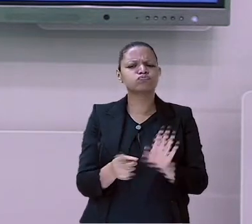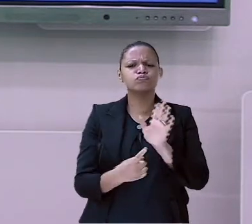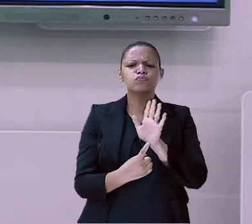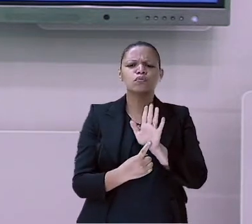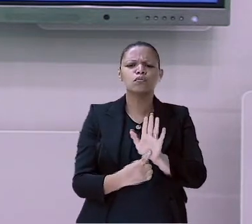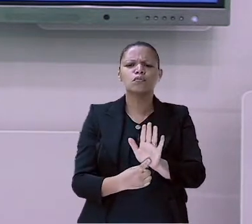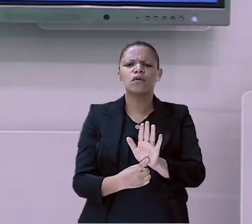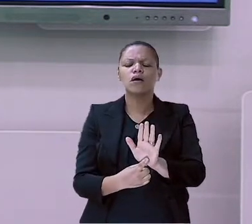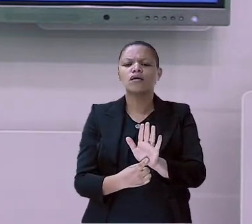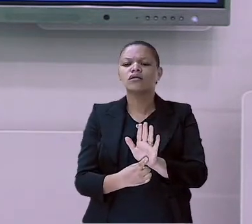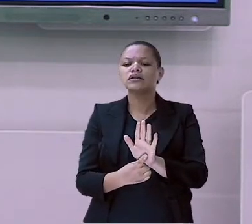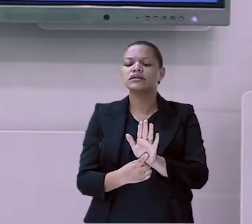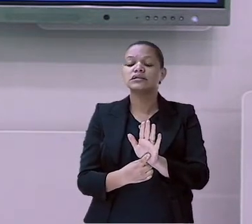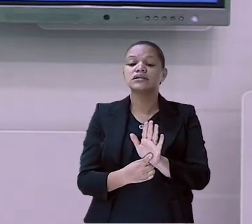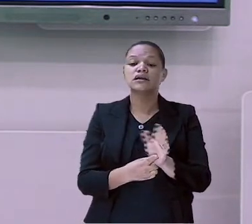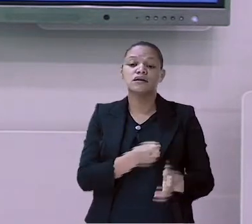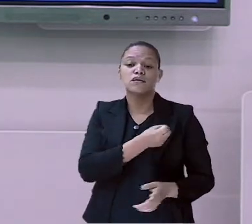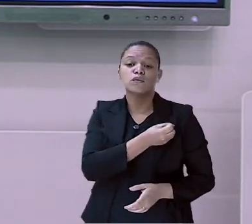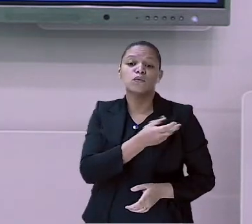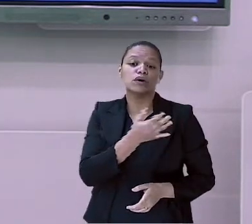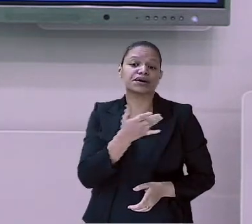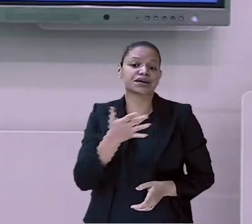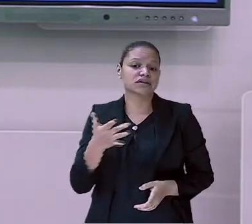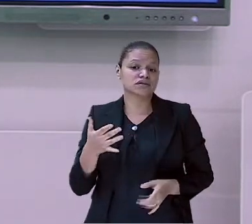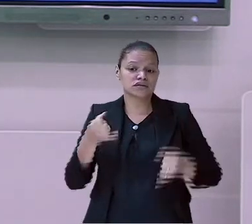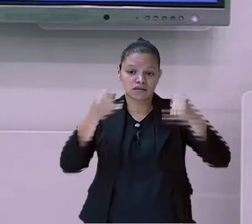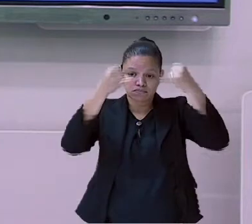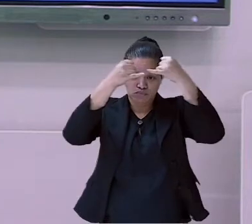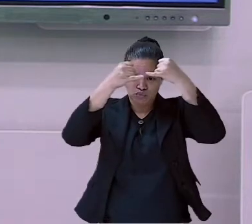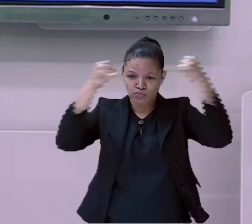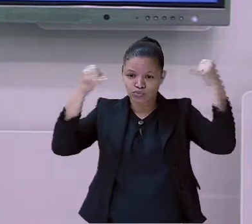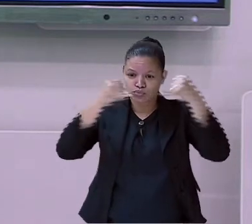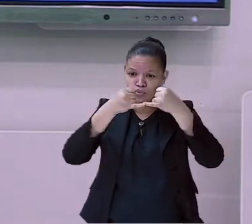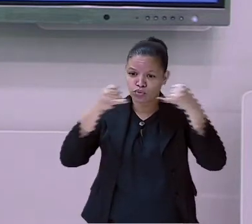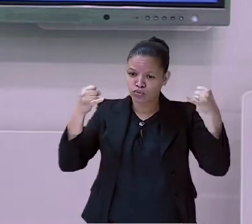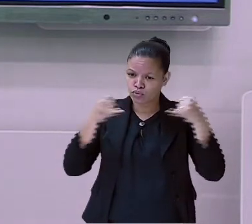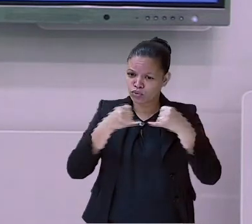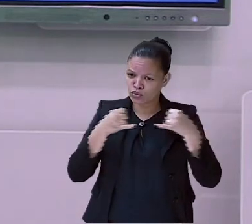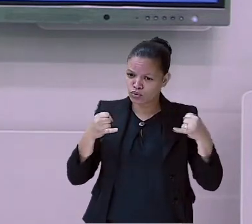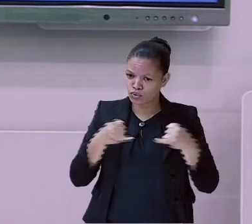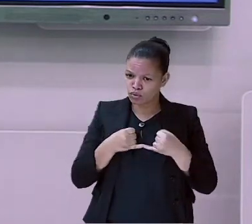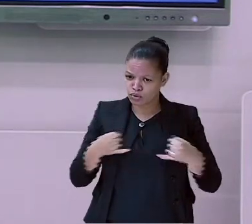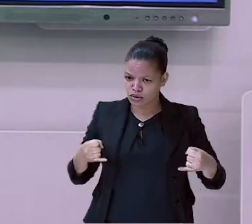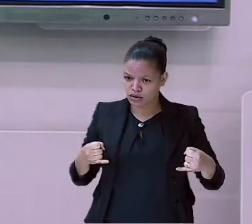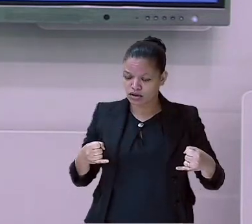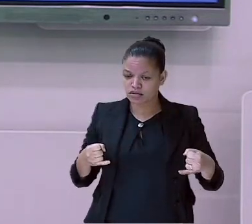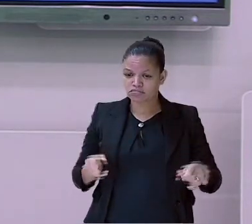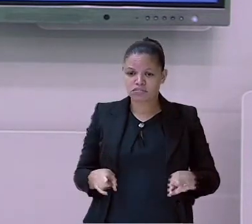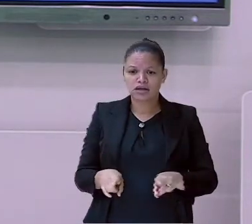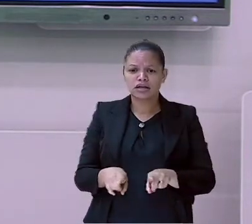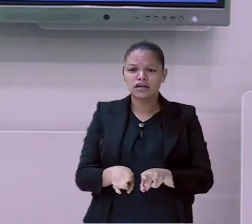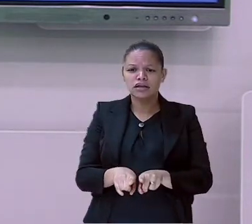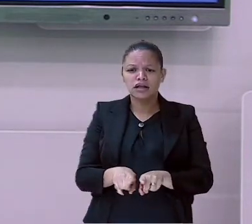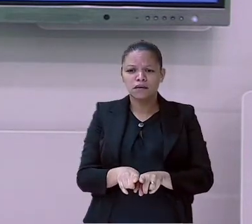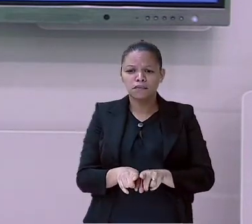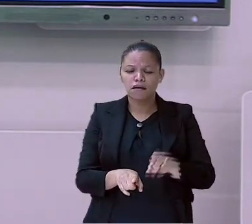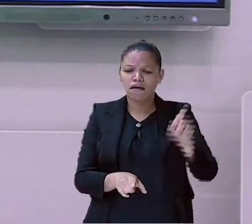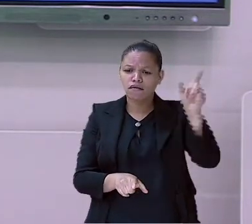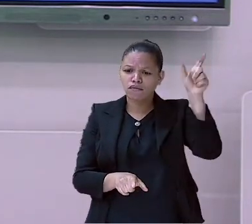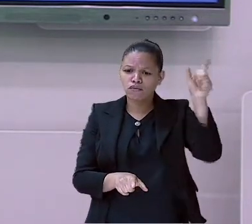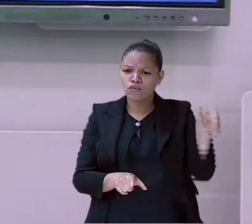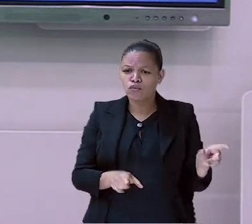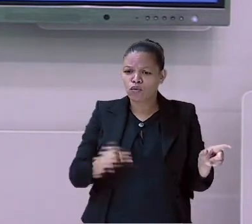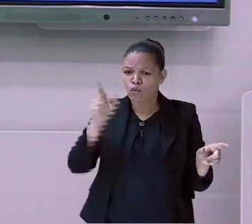aqui. Então, temos 1, 2, 3, 4, 5, 6, 7 colunas. Por que